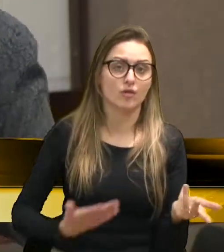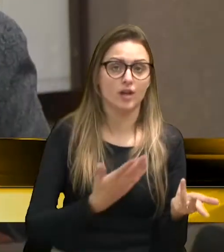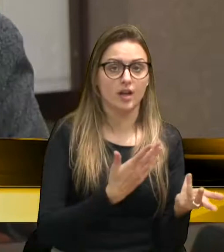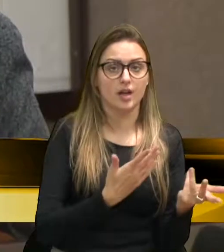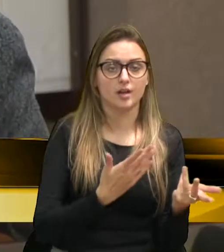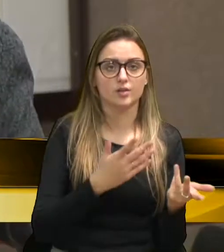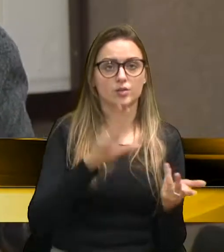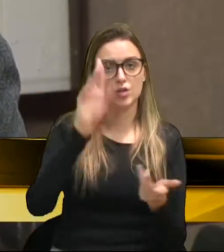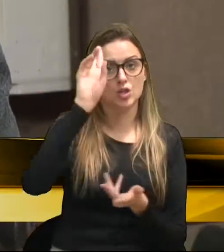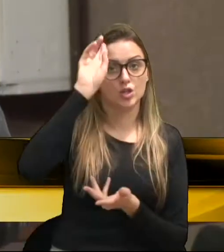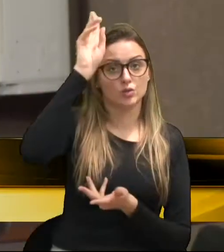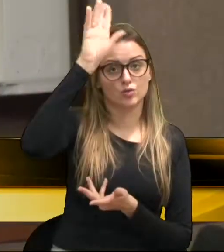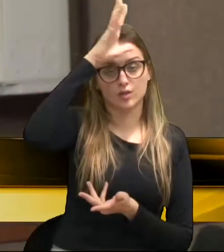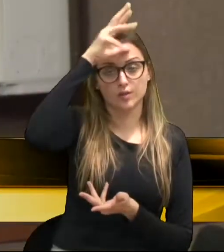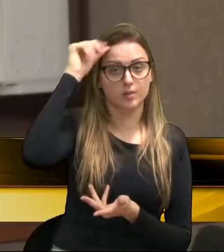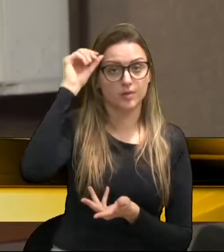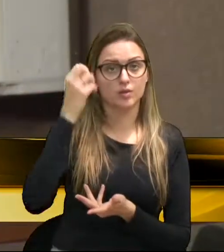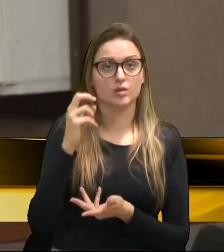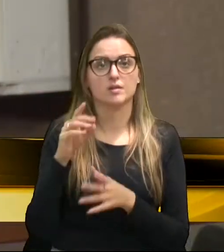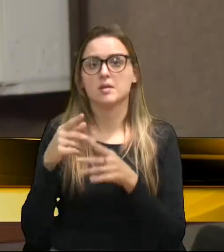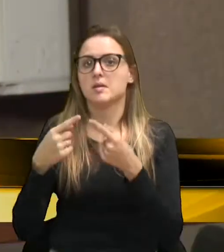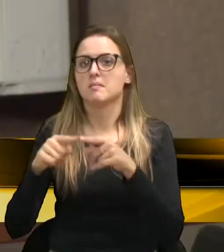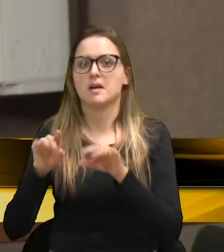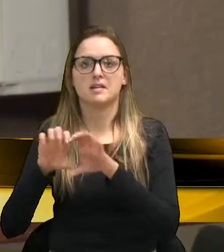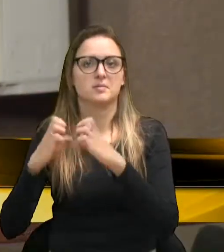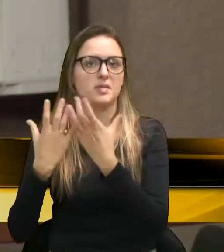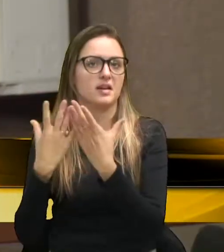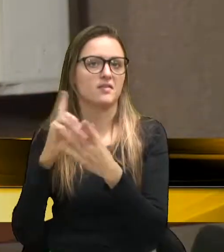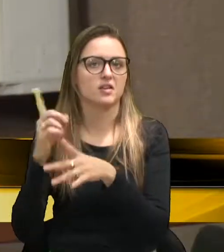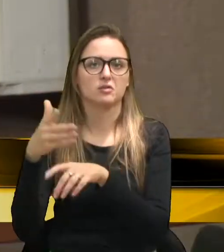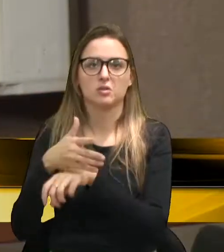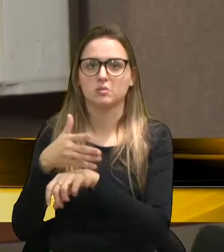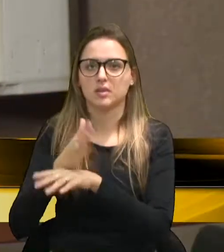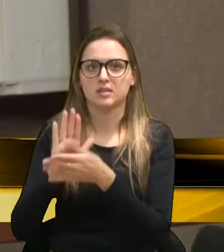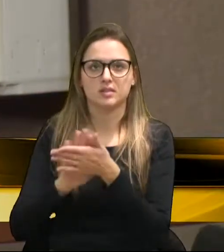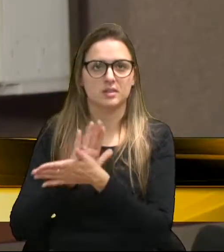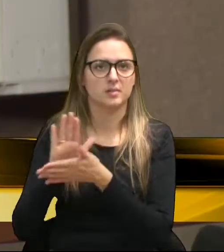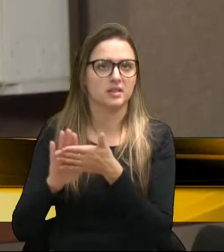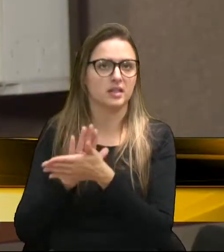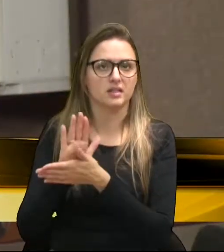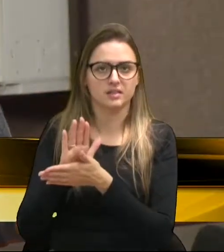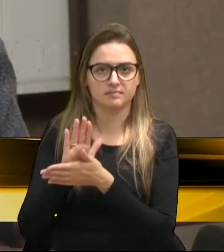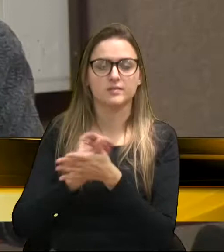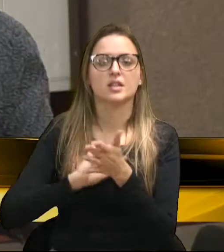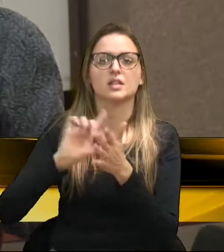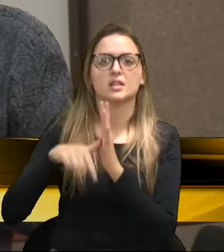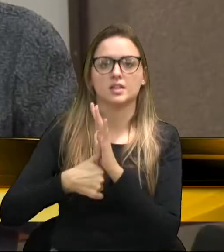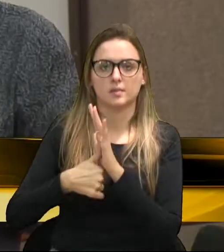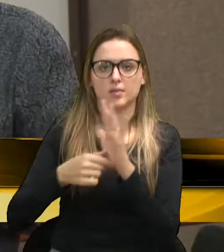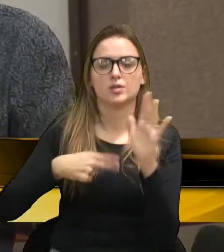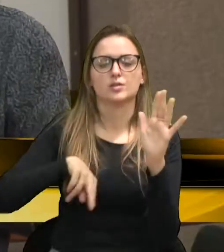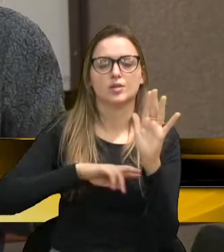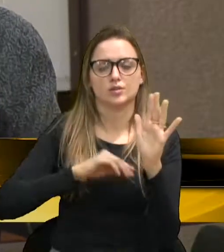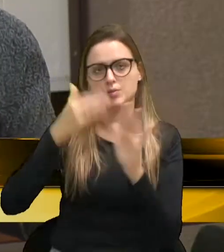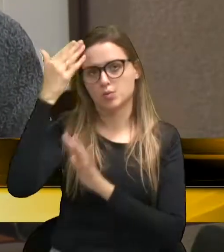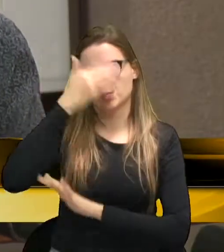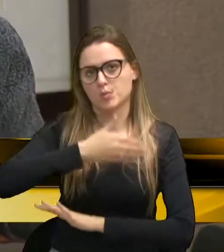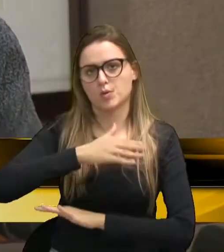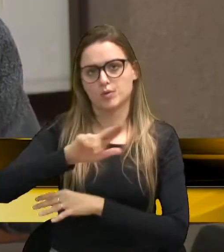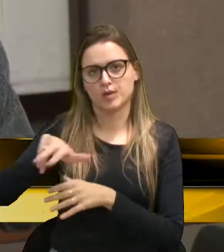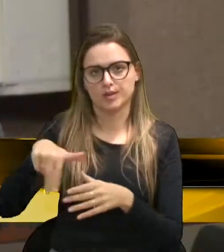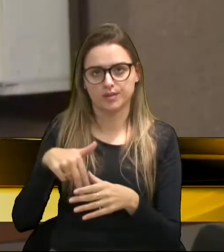do prefeito, mas que para estar em evento não presta para nada, não faz nada. Isso no momento oportuno nós estaremos trazendo aqui nessa